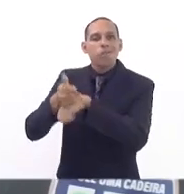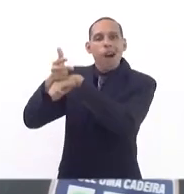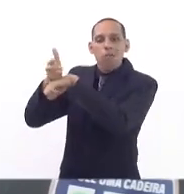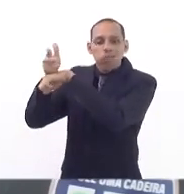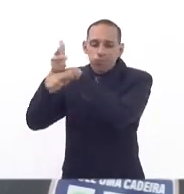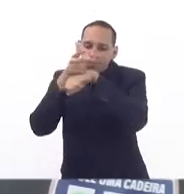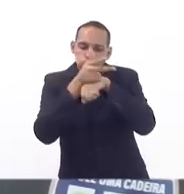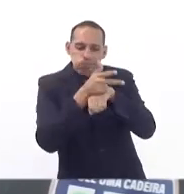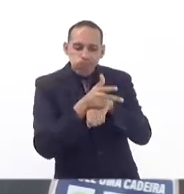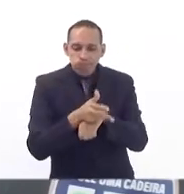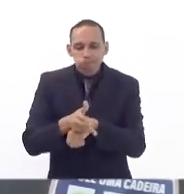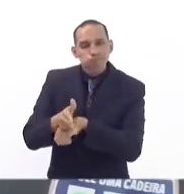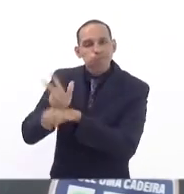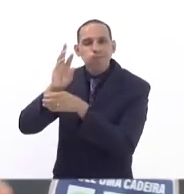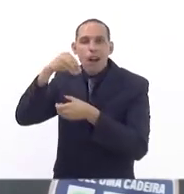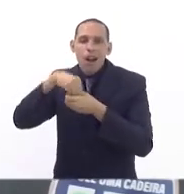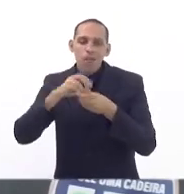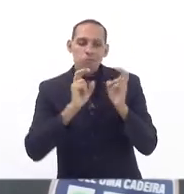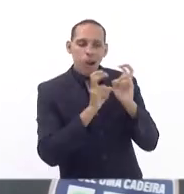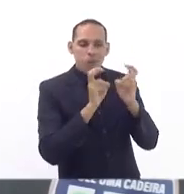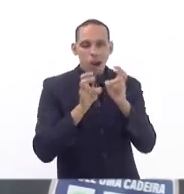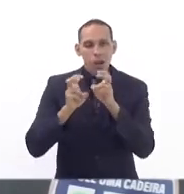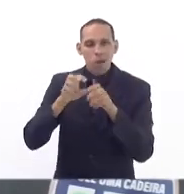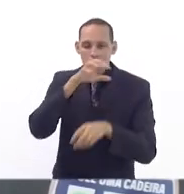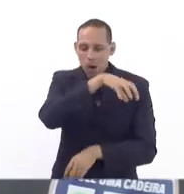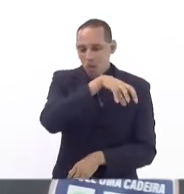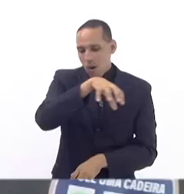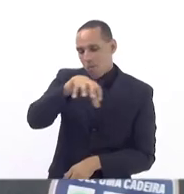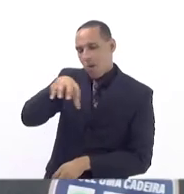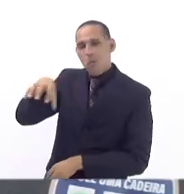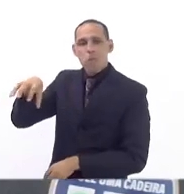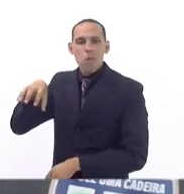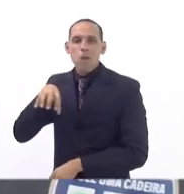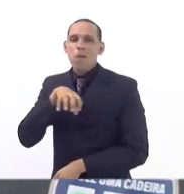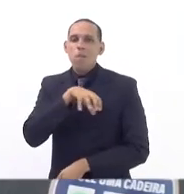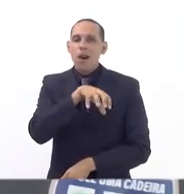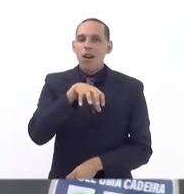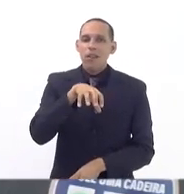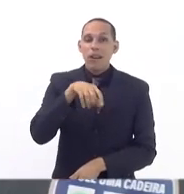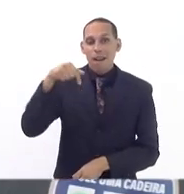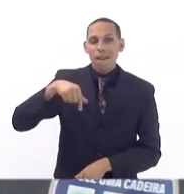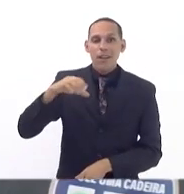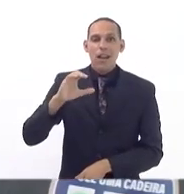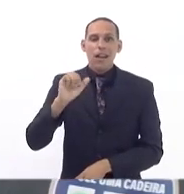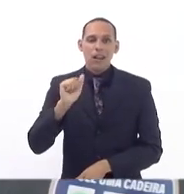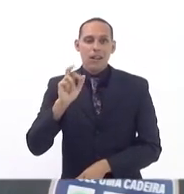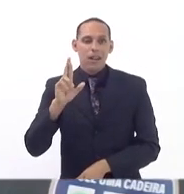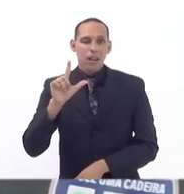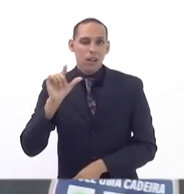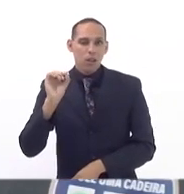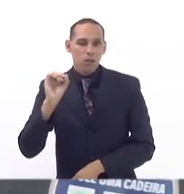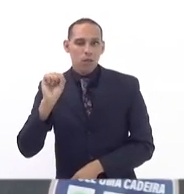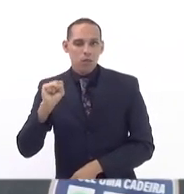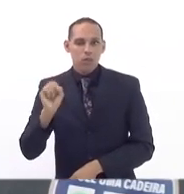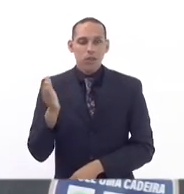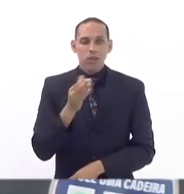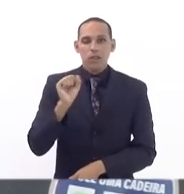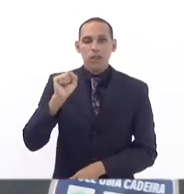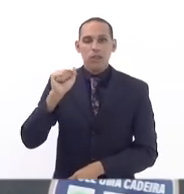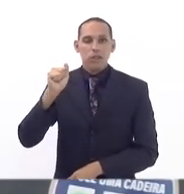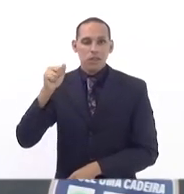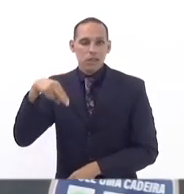dado da ferrovia e das estações ferroviárias aqui o senhor Carlos Sanches falou sobre a